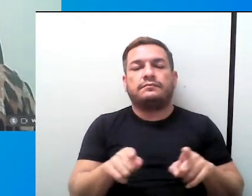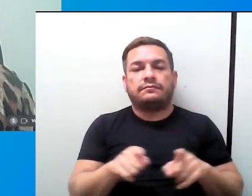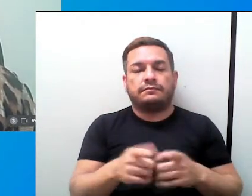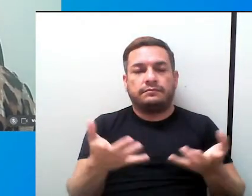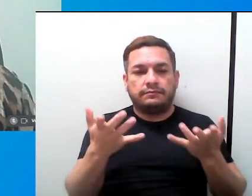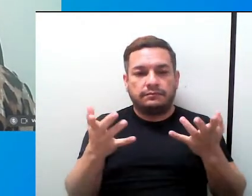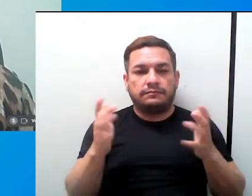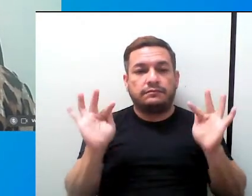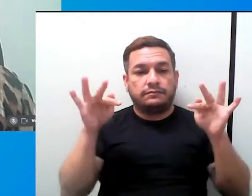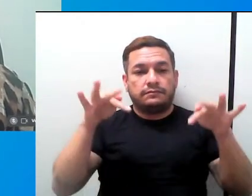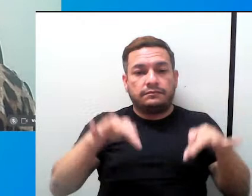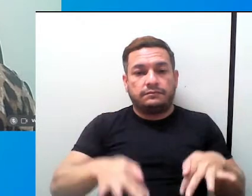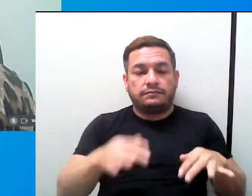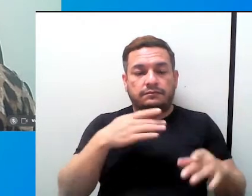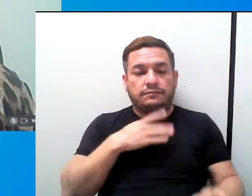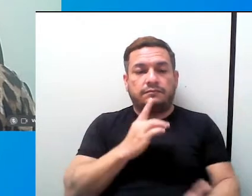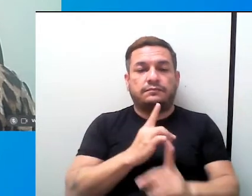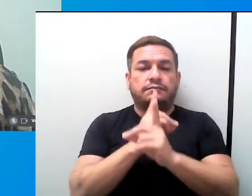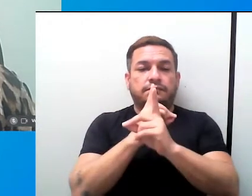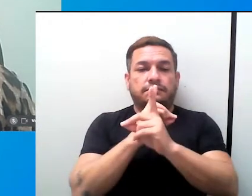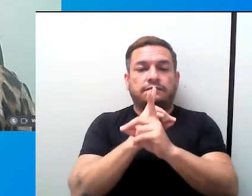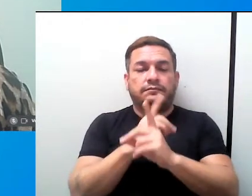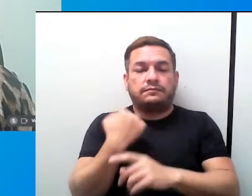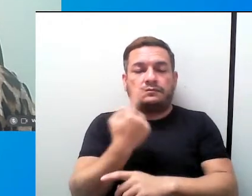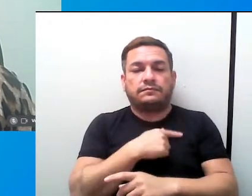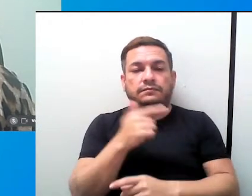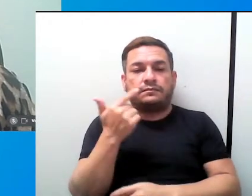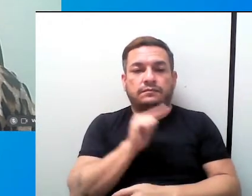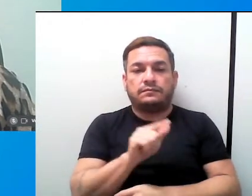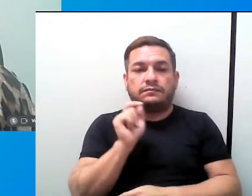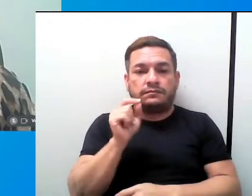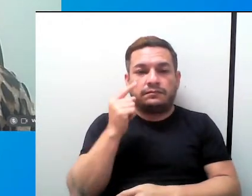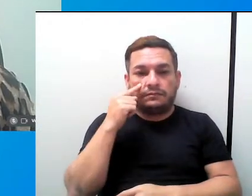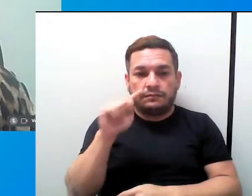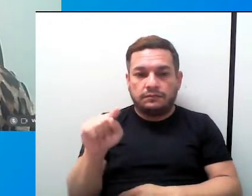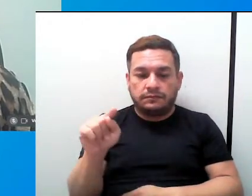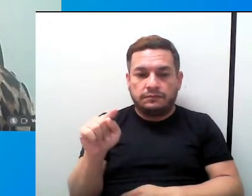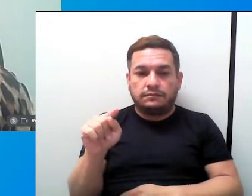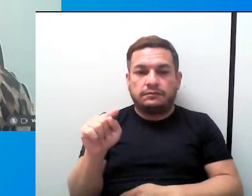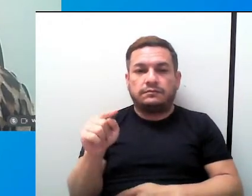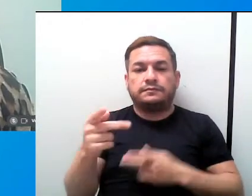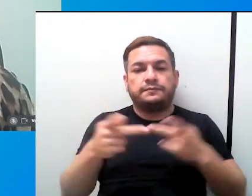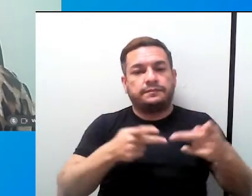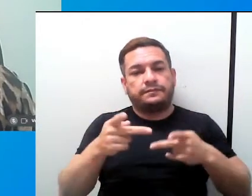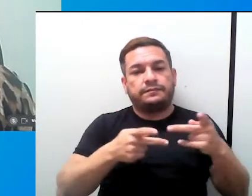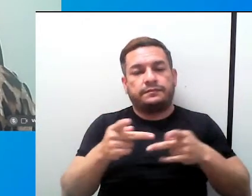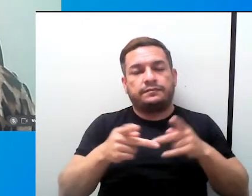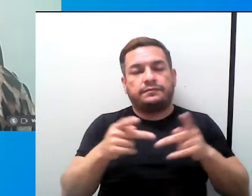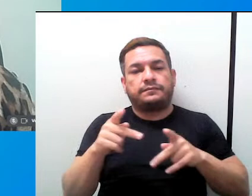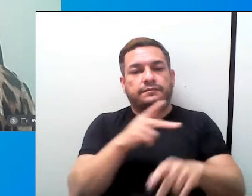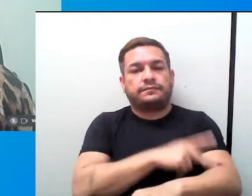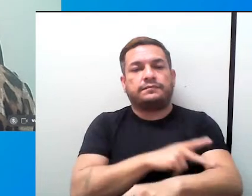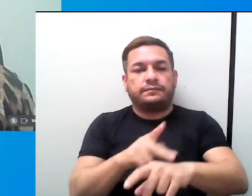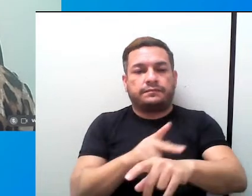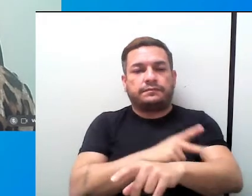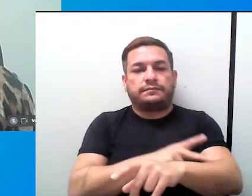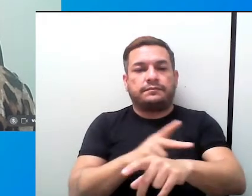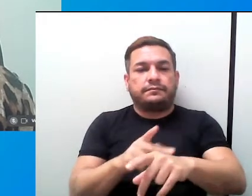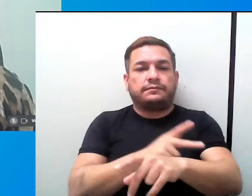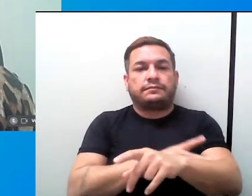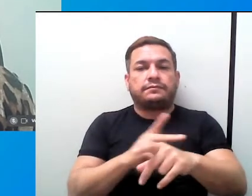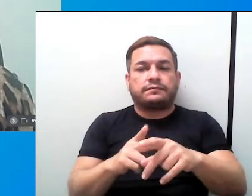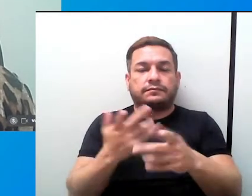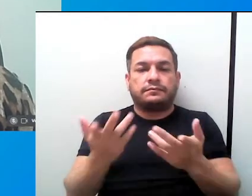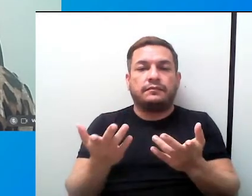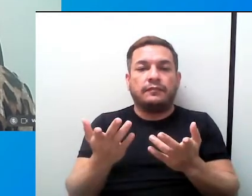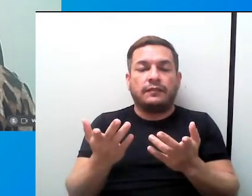ao final desse encontro, a gente consiga olhar para os nossos projetos pedagógicos, e aí um olhar muito especial